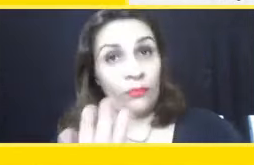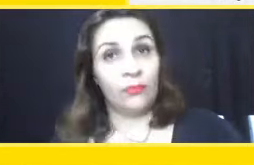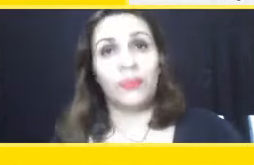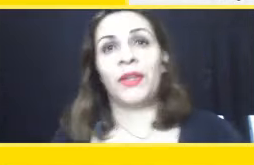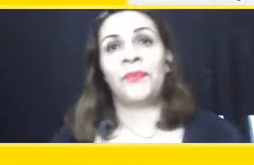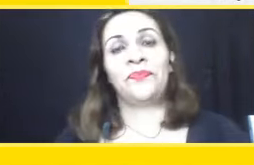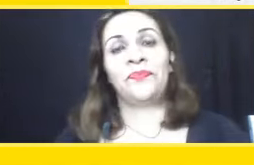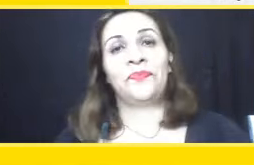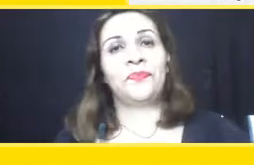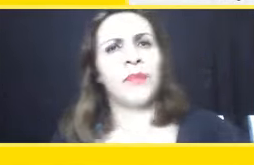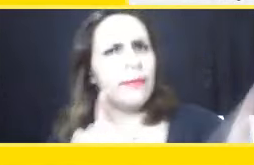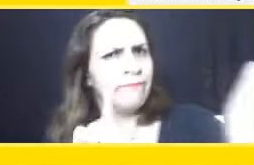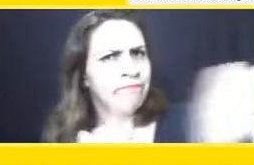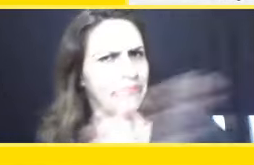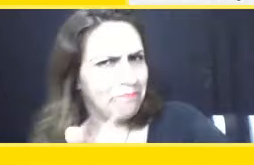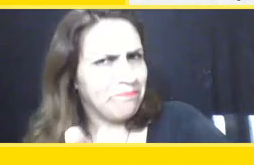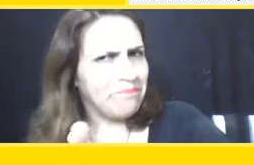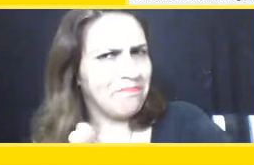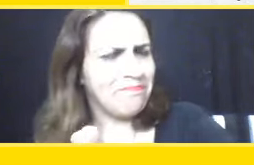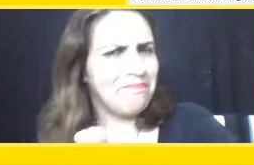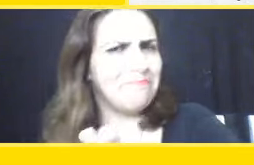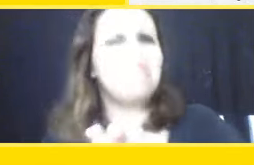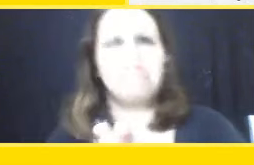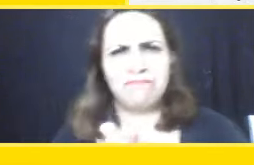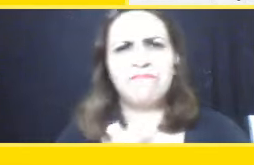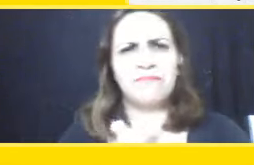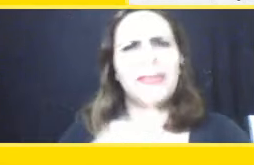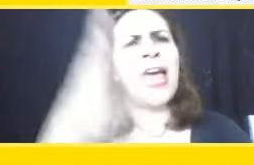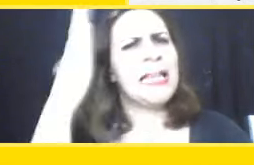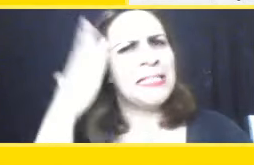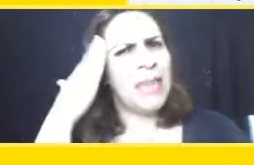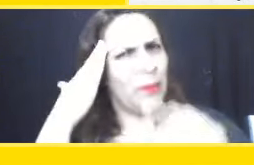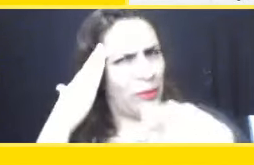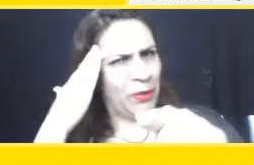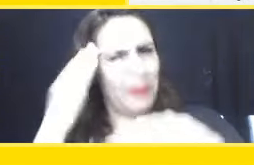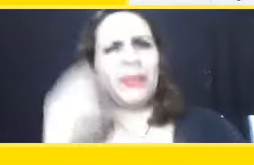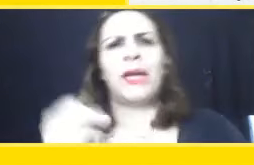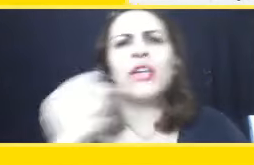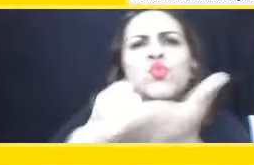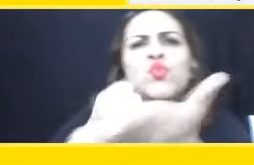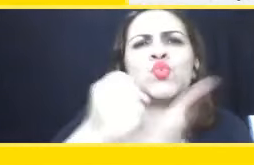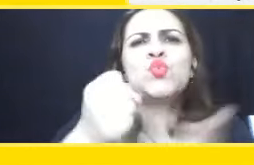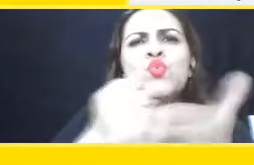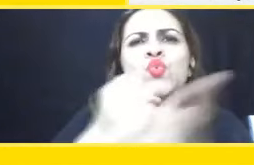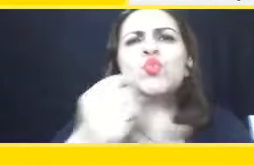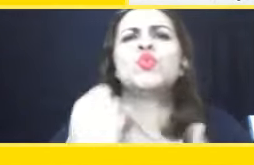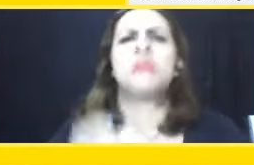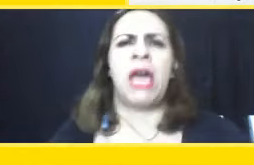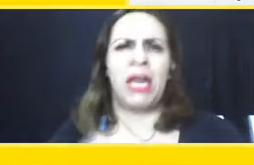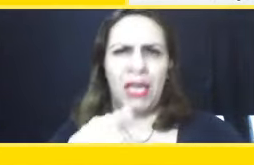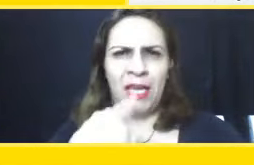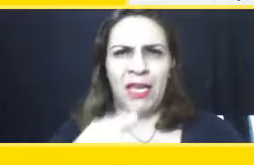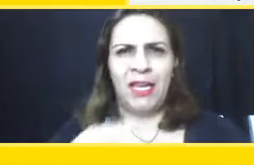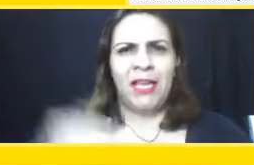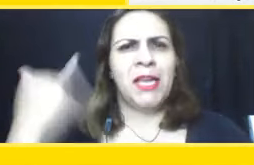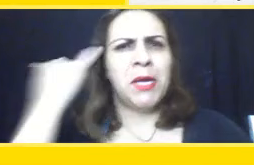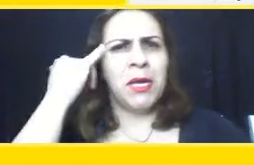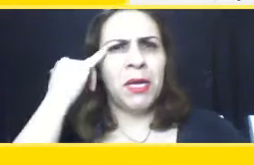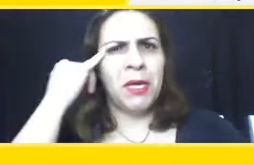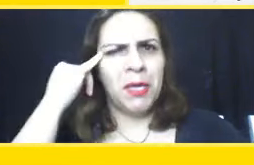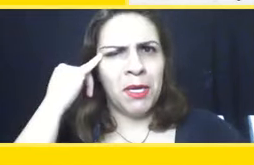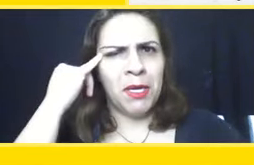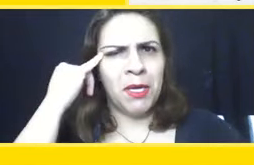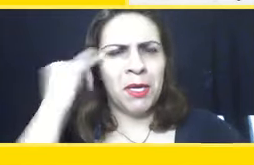uma pergunta. A gente sabe que o senhor é da base de sustentação do governador Ibaneis na Câmara